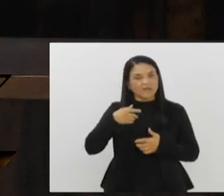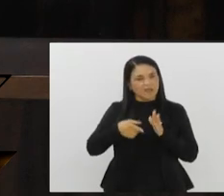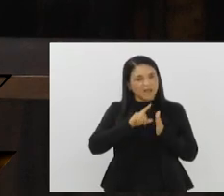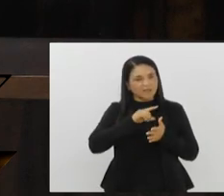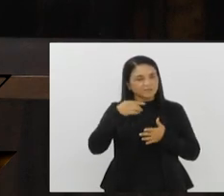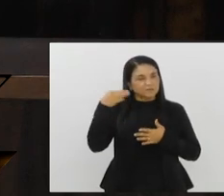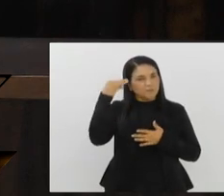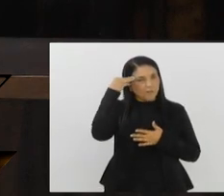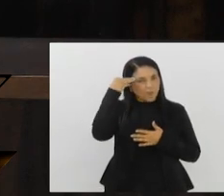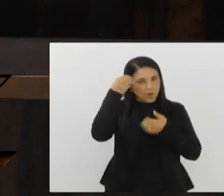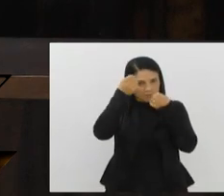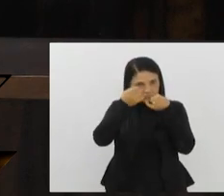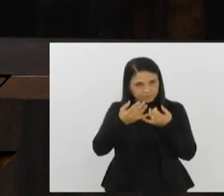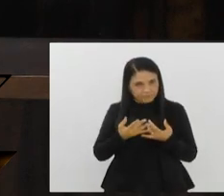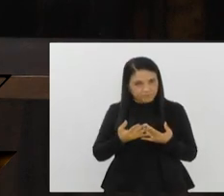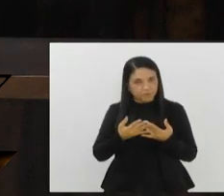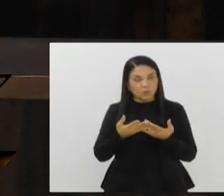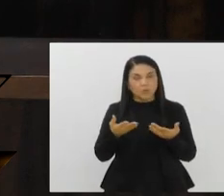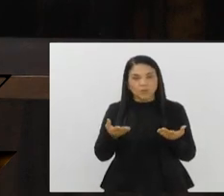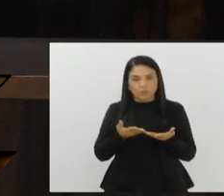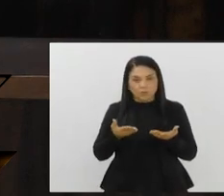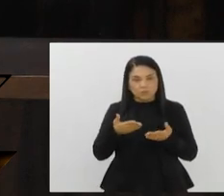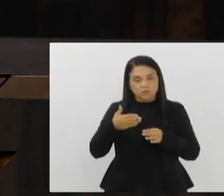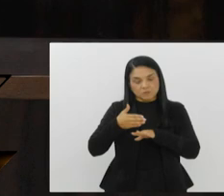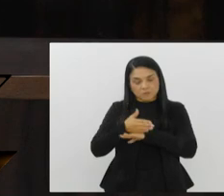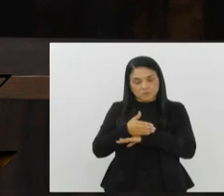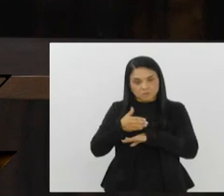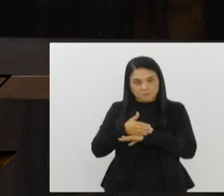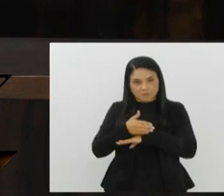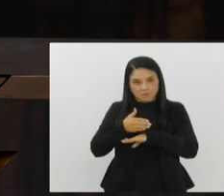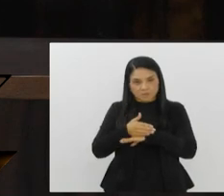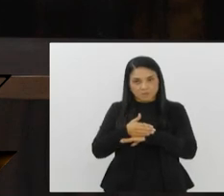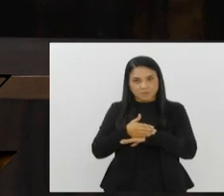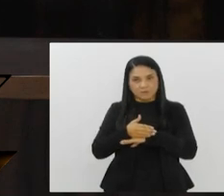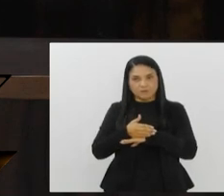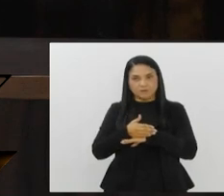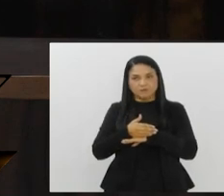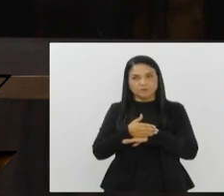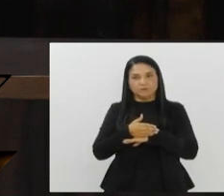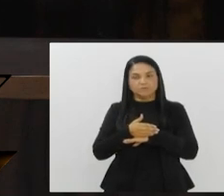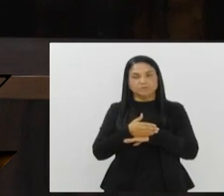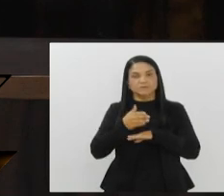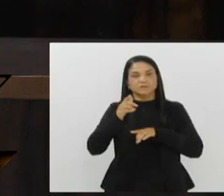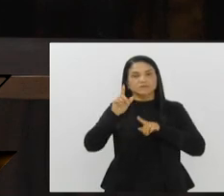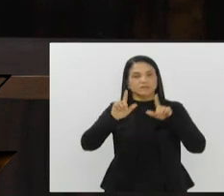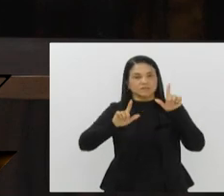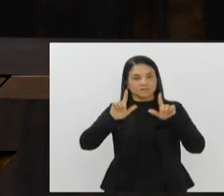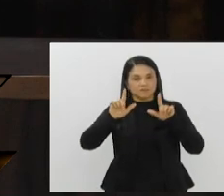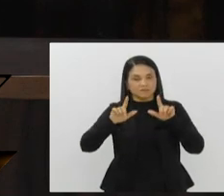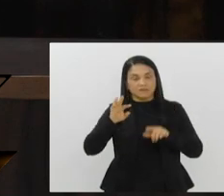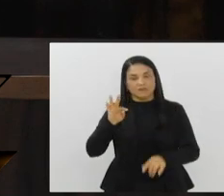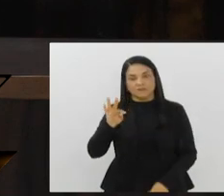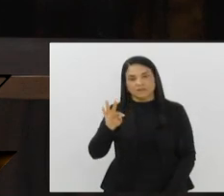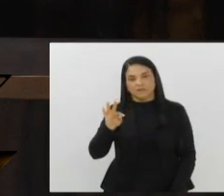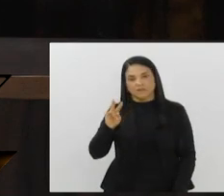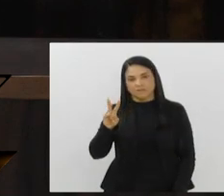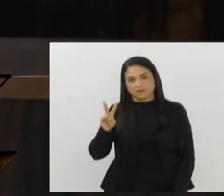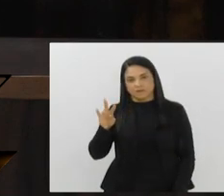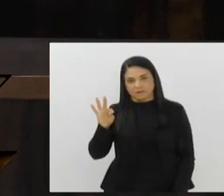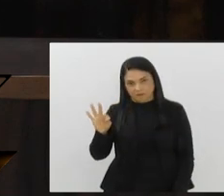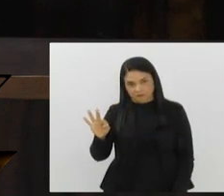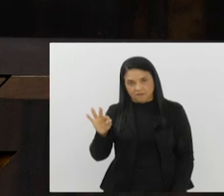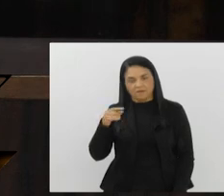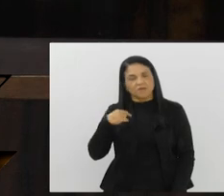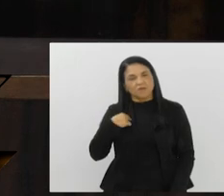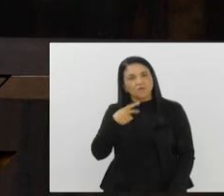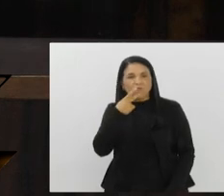e hoje quando Távamos participando desse desse programa na TVT eu falava de uma coincidência